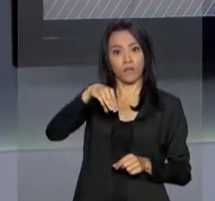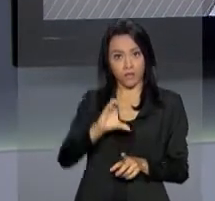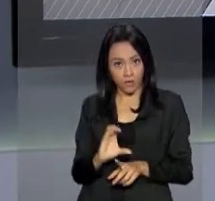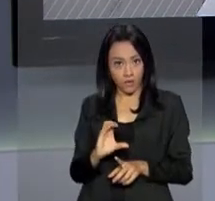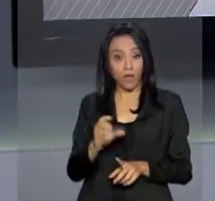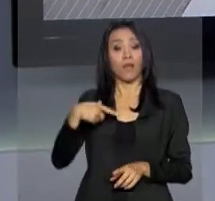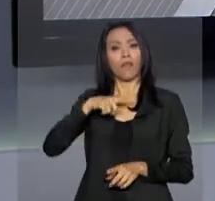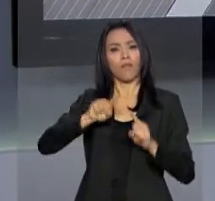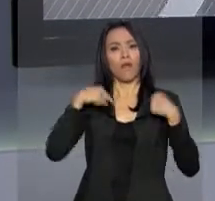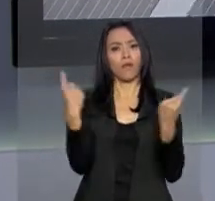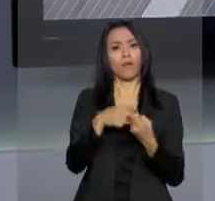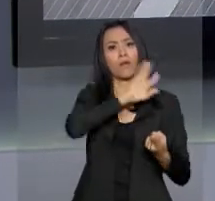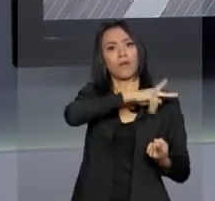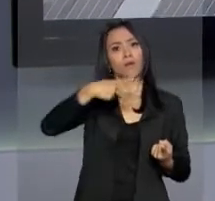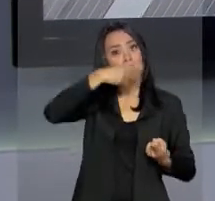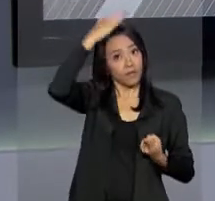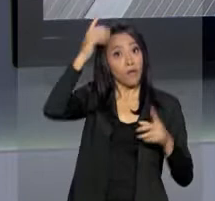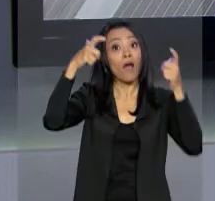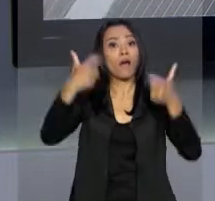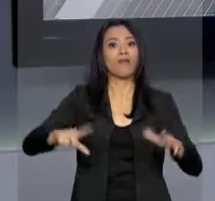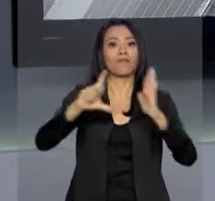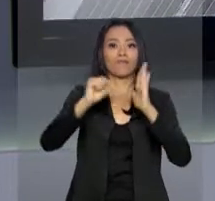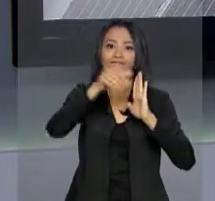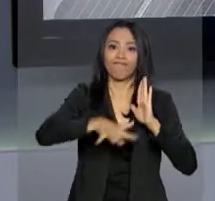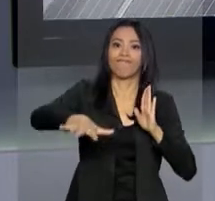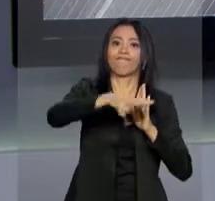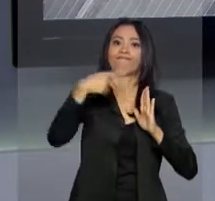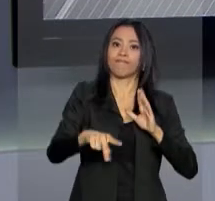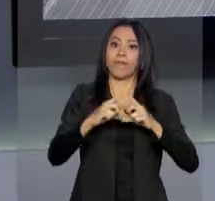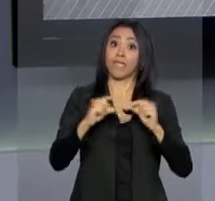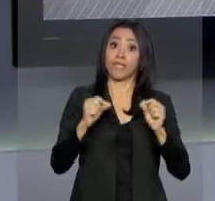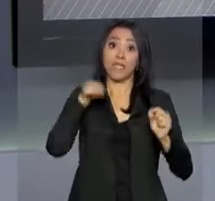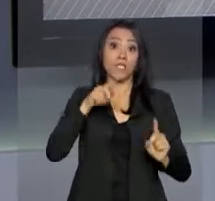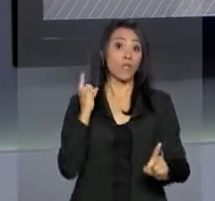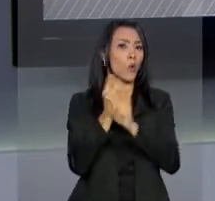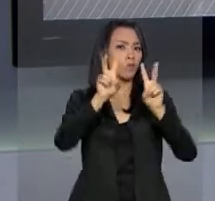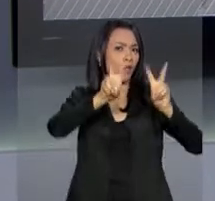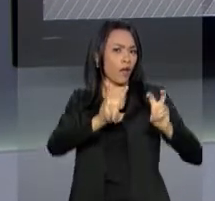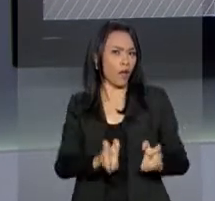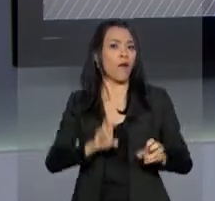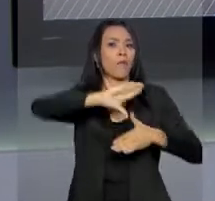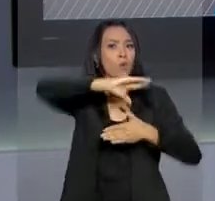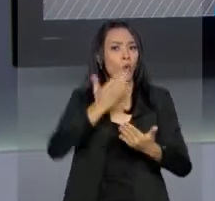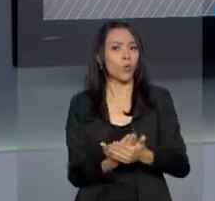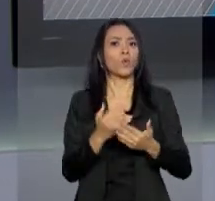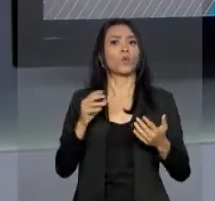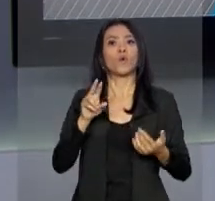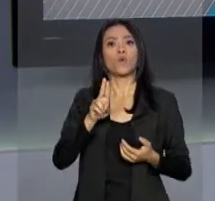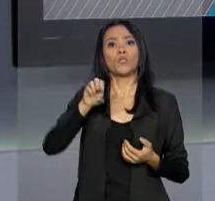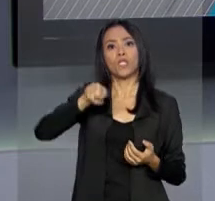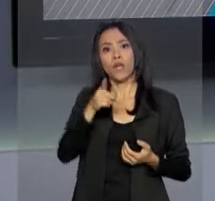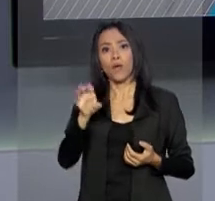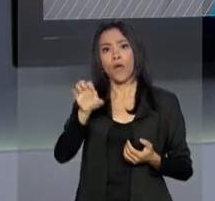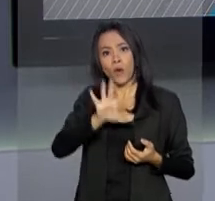reuniu com o presidente michel temer no palácio do planalto em brasília entre os assuntos do encontro o acordo mercosul-união europeia ea